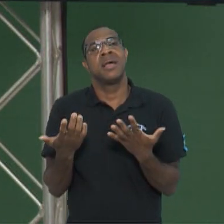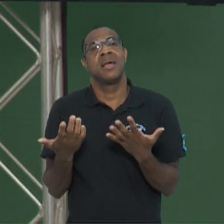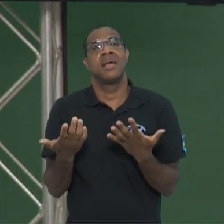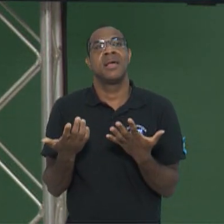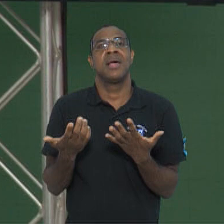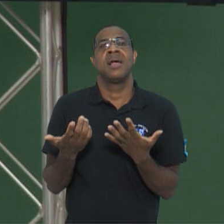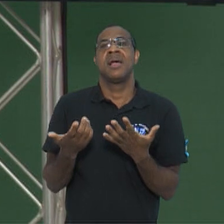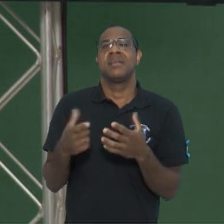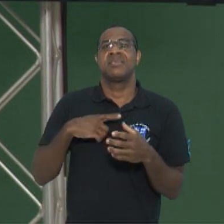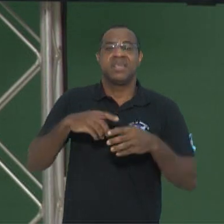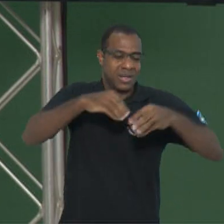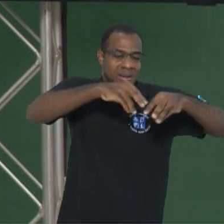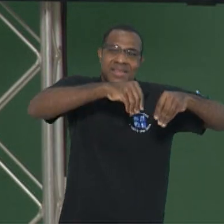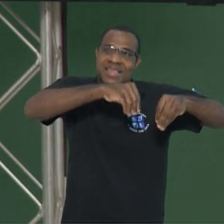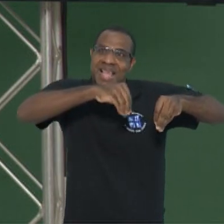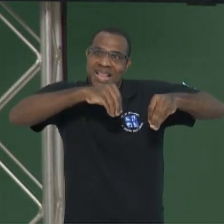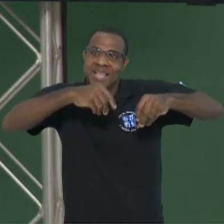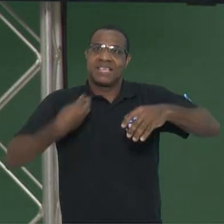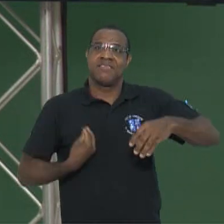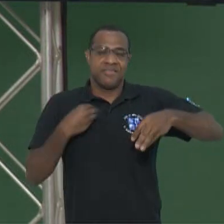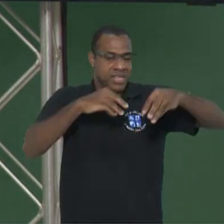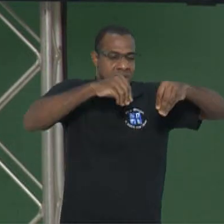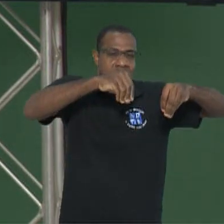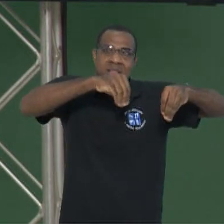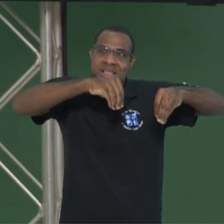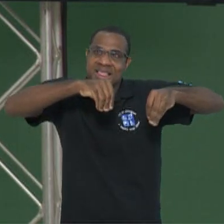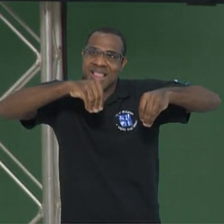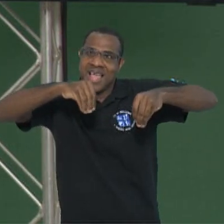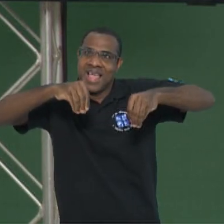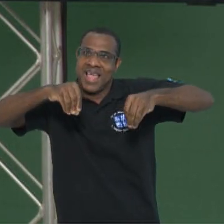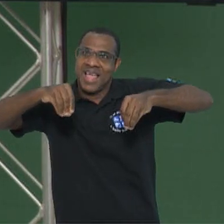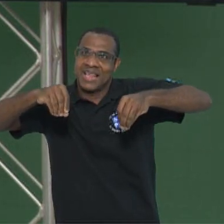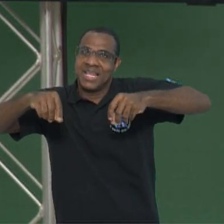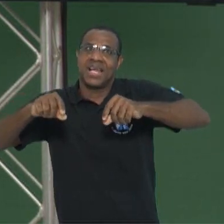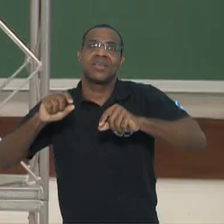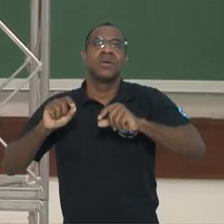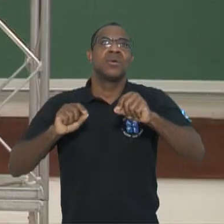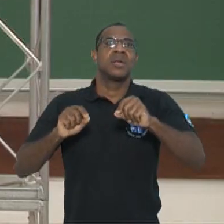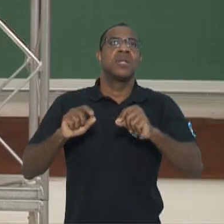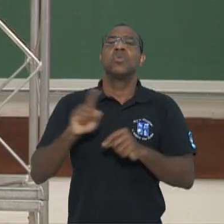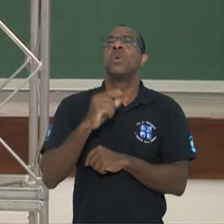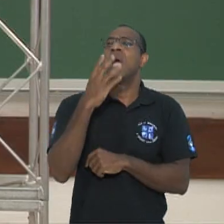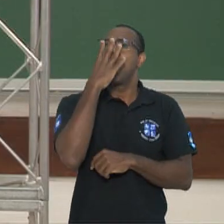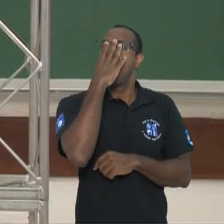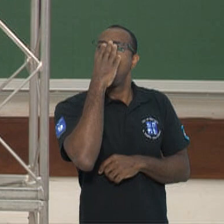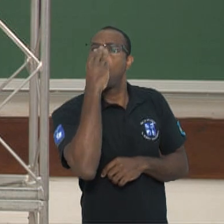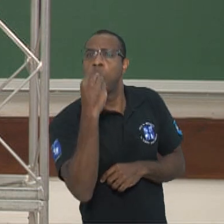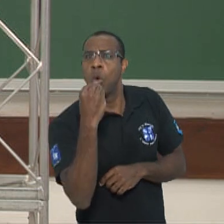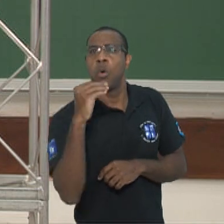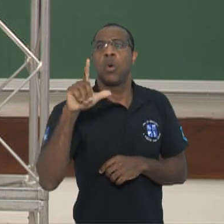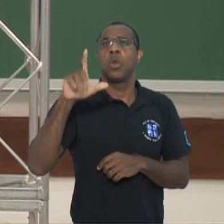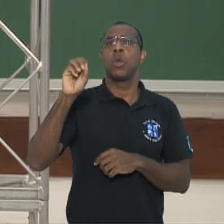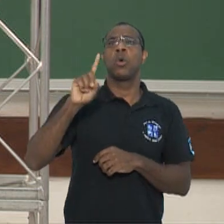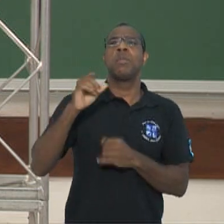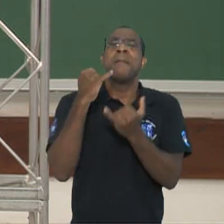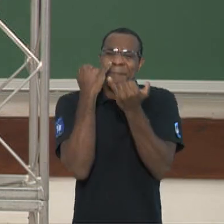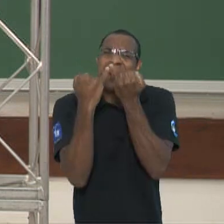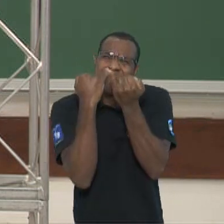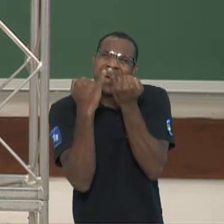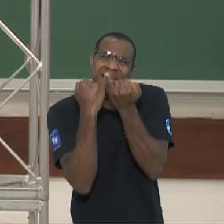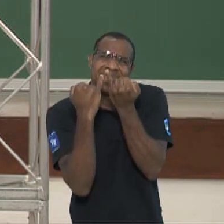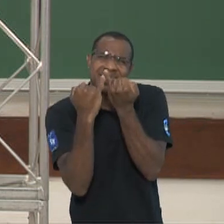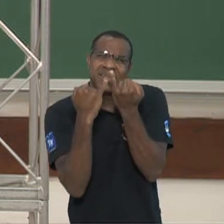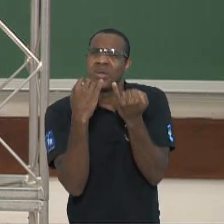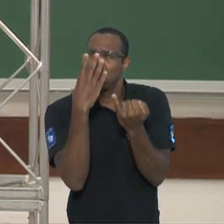deserto Saara, um animal que tem na região. Ele não é um lobo, também não é um cachorro aí como nós temos em casa. Enfim, ele